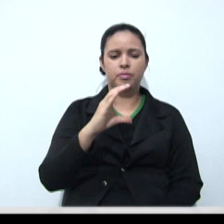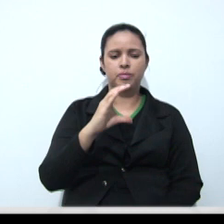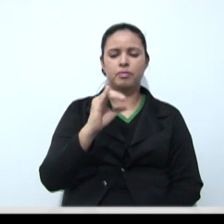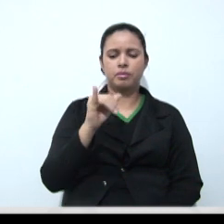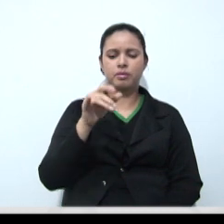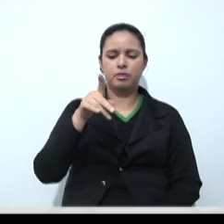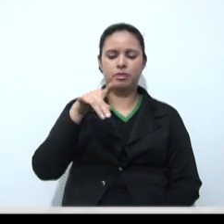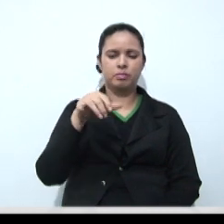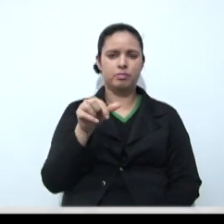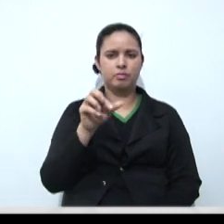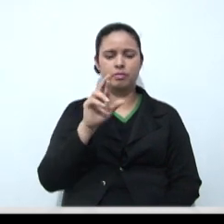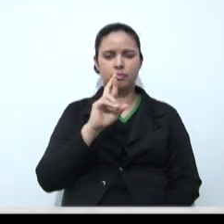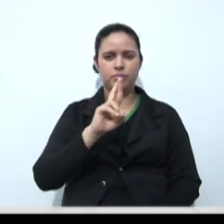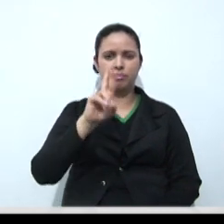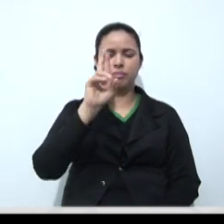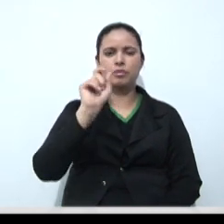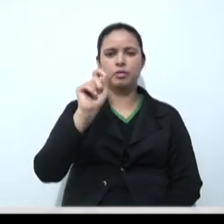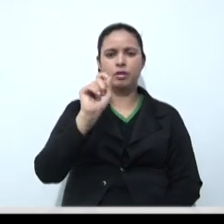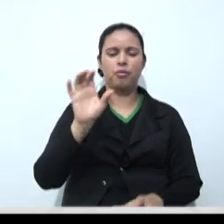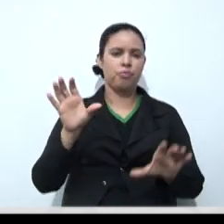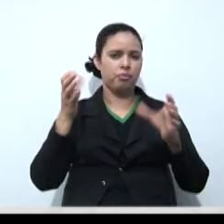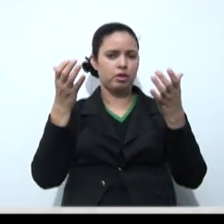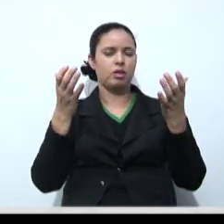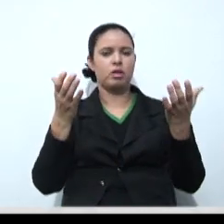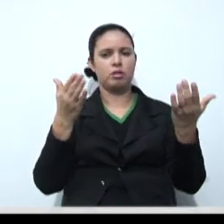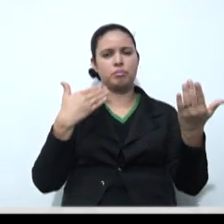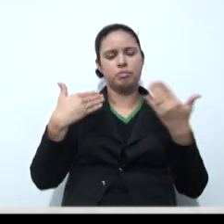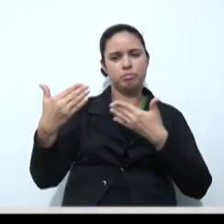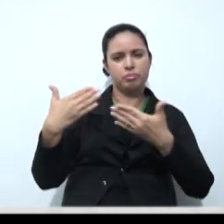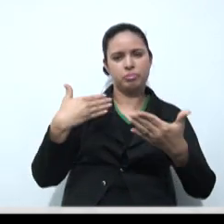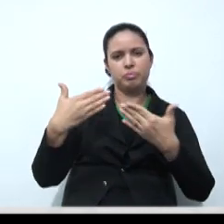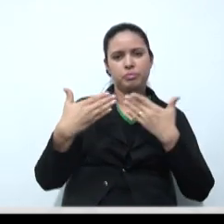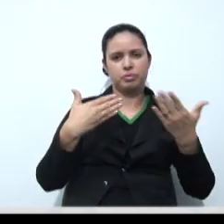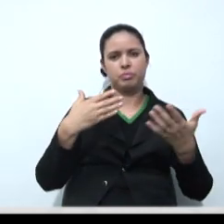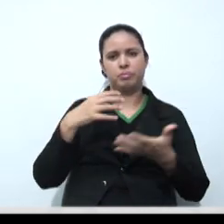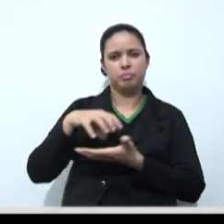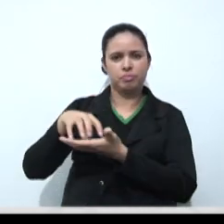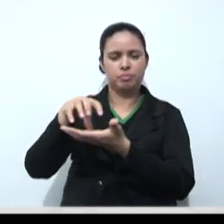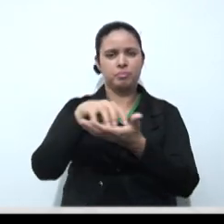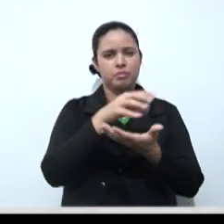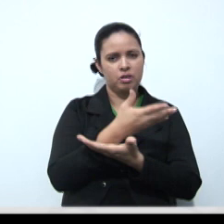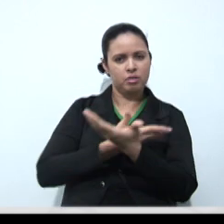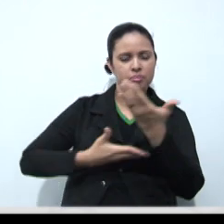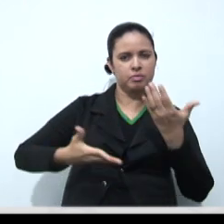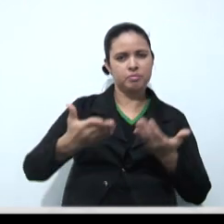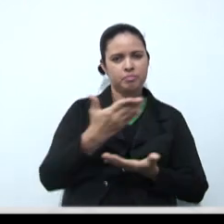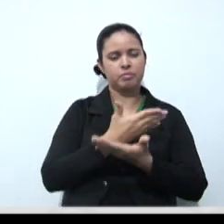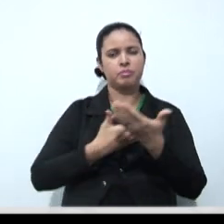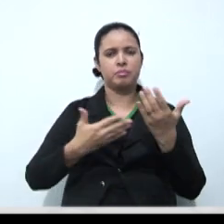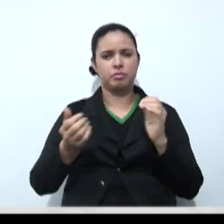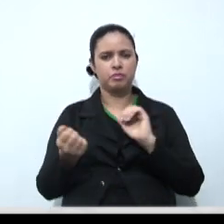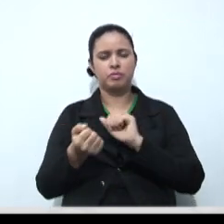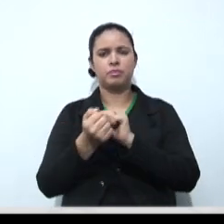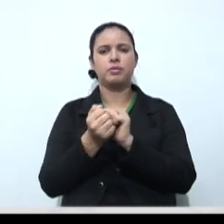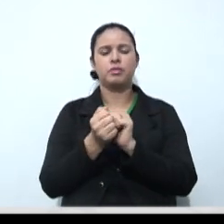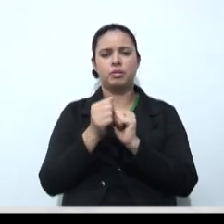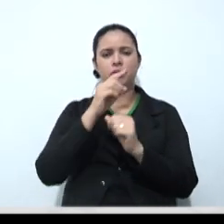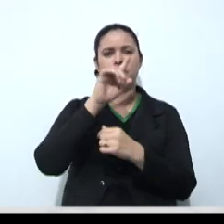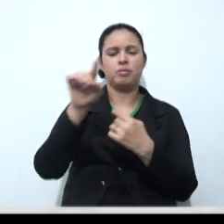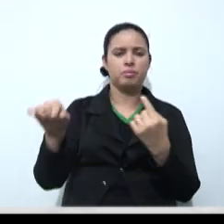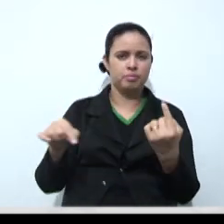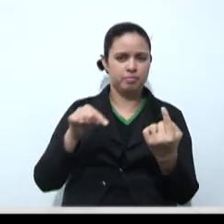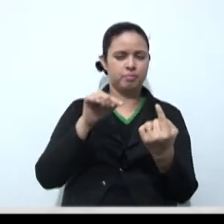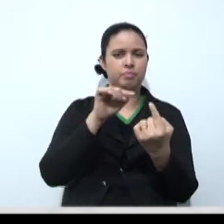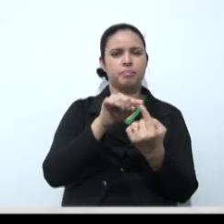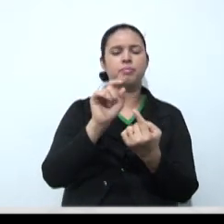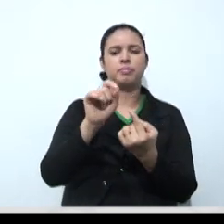por organizar festas e confraternizações entre setores e da empresa no geral, tudo isso com o objetivo de promover